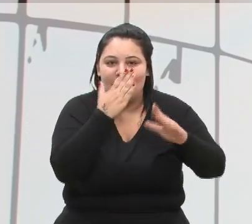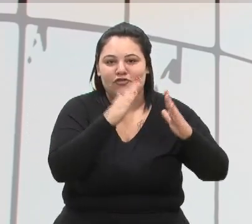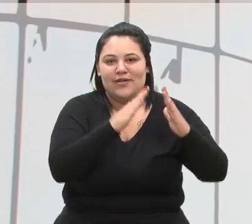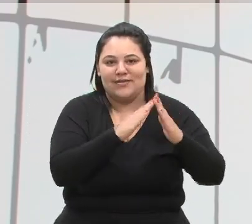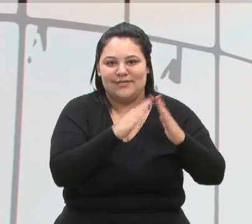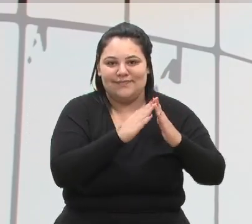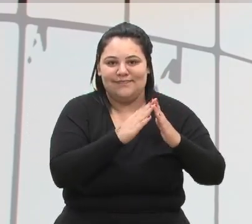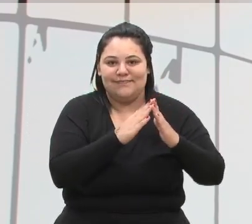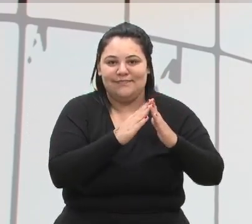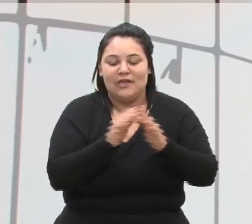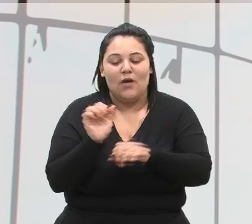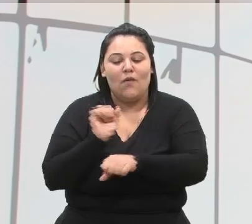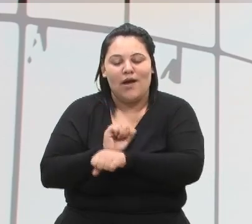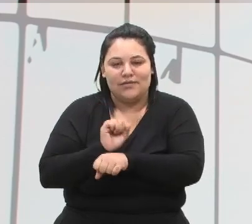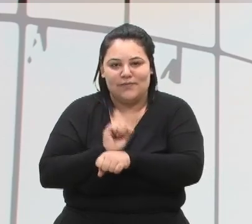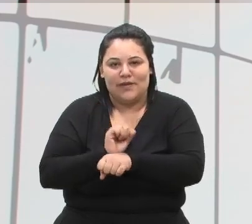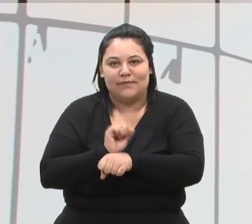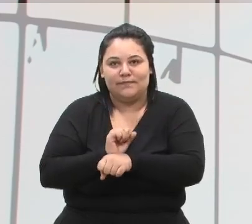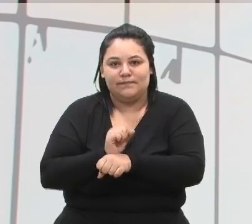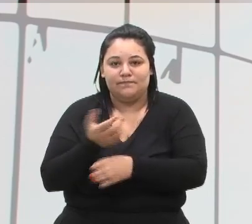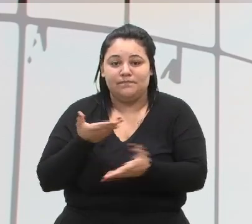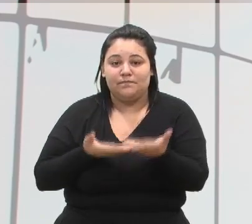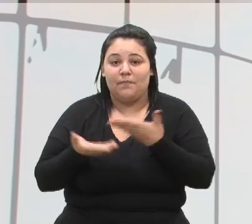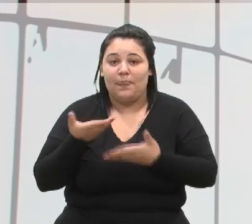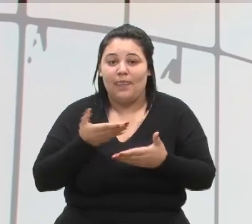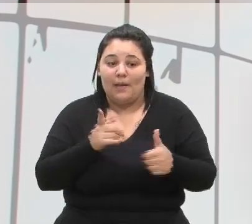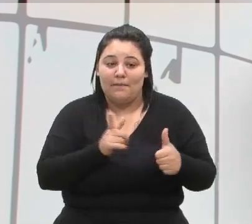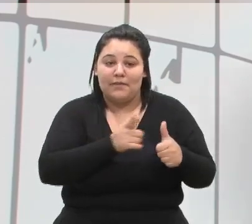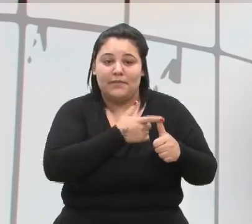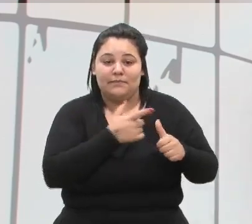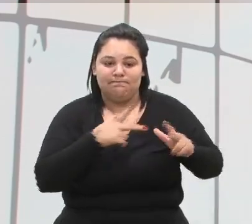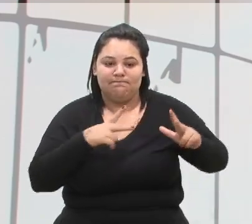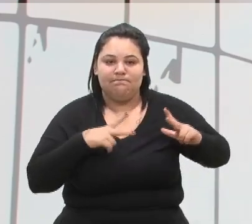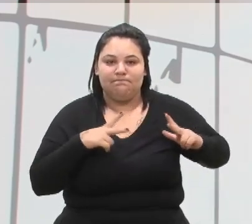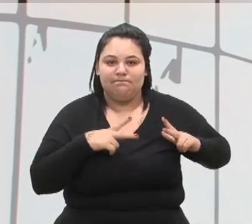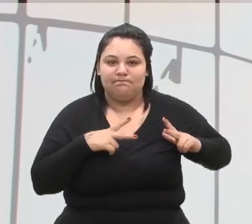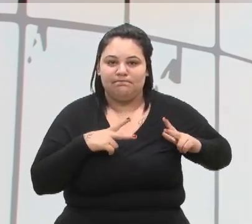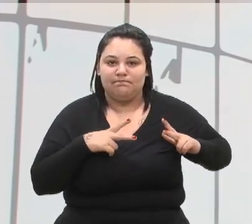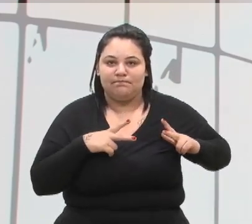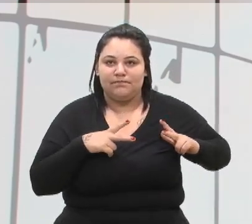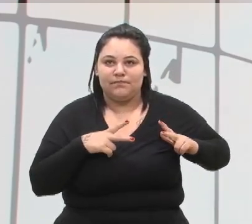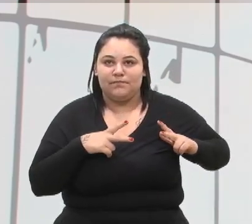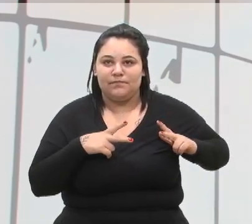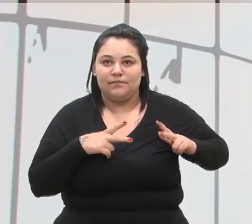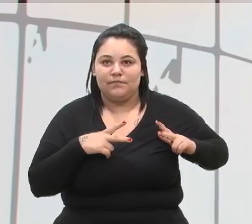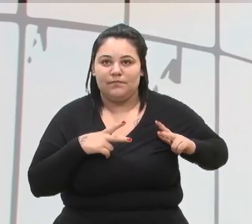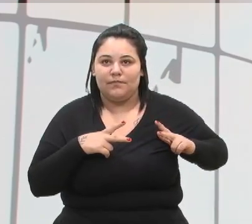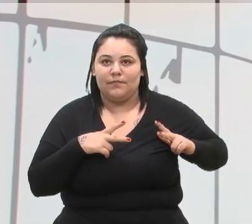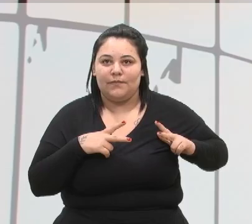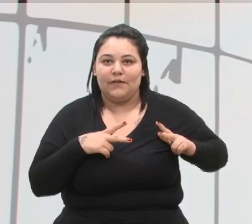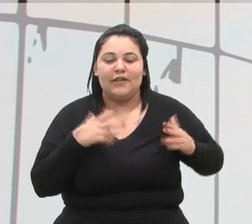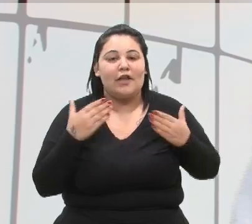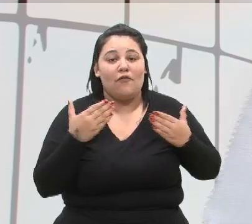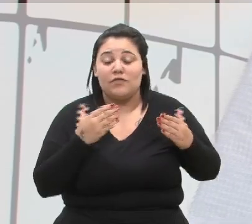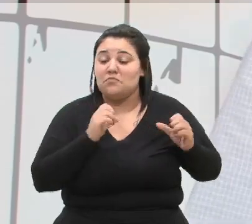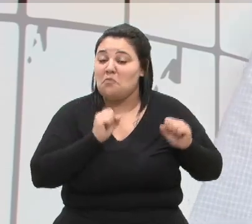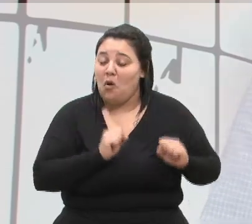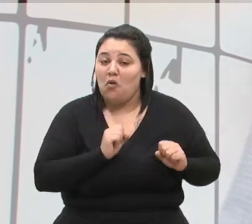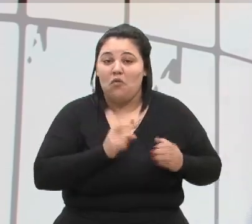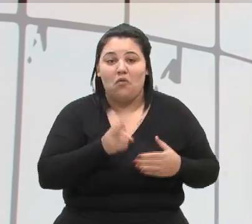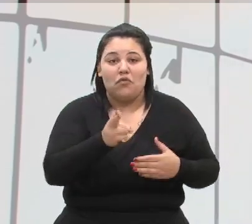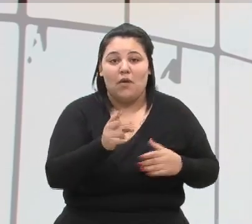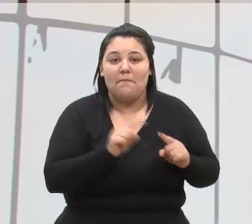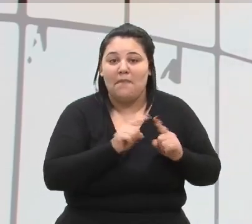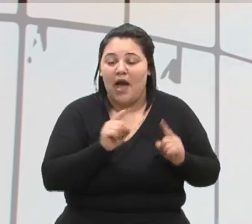Então, a expectativa é muito grande por se tratar da primeira pública-privada, que talvez pode se estender para outros segmentos, mas sim